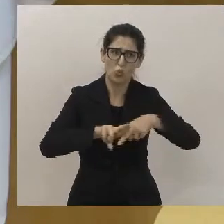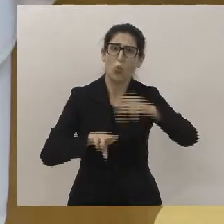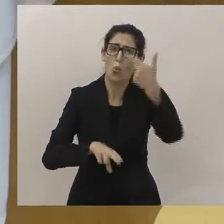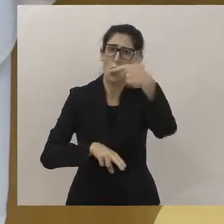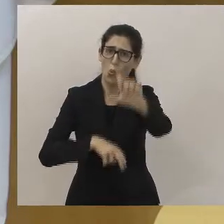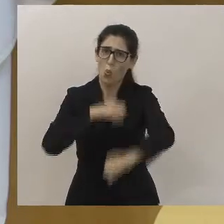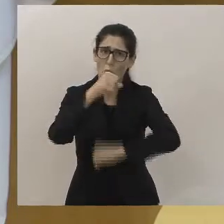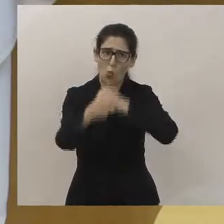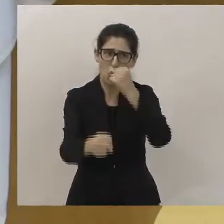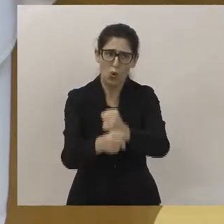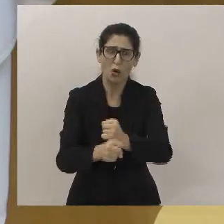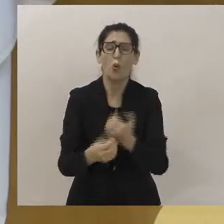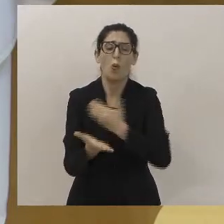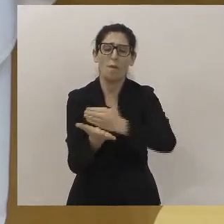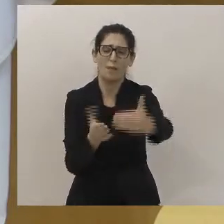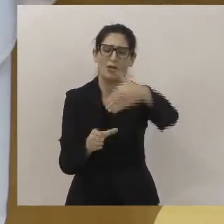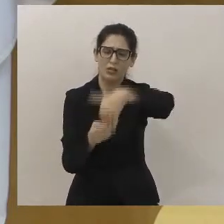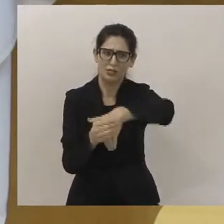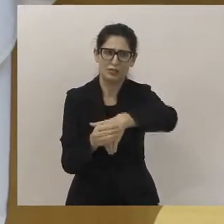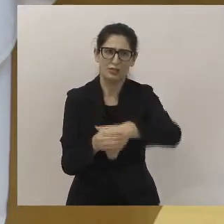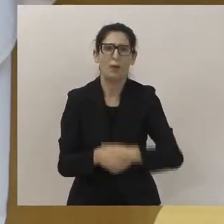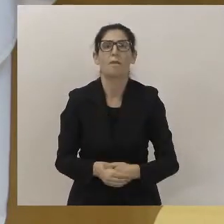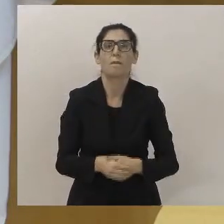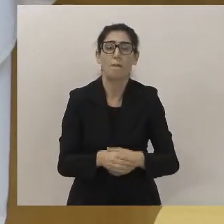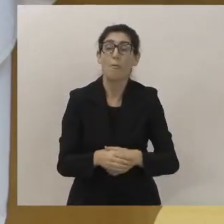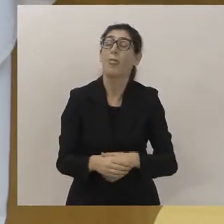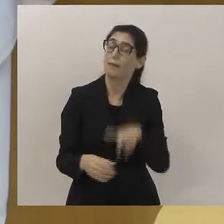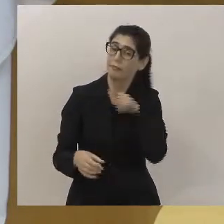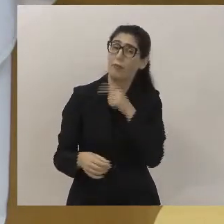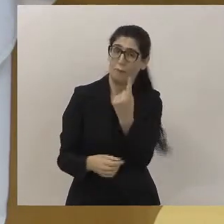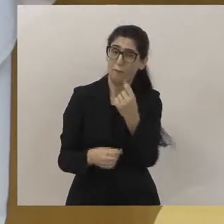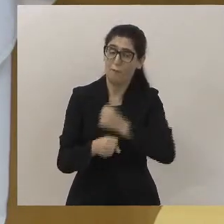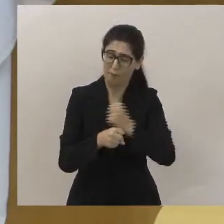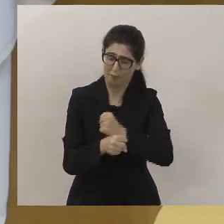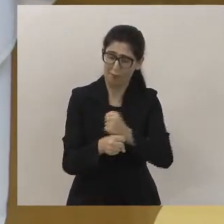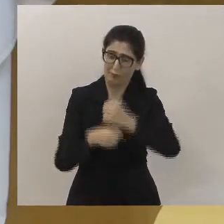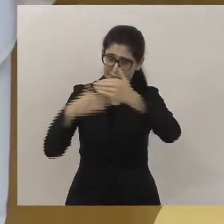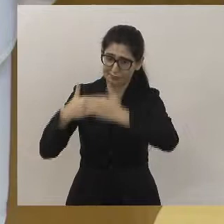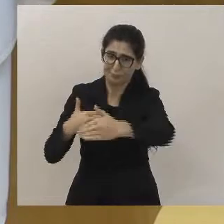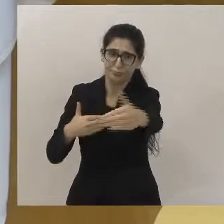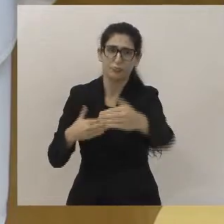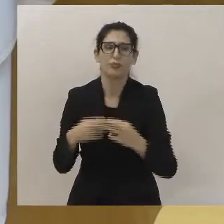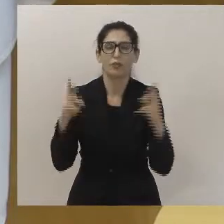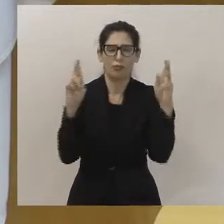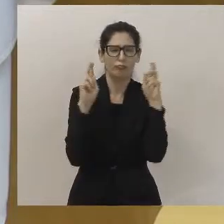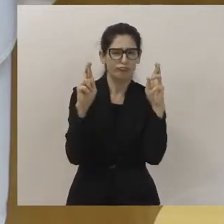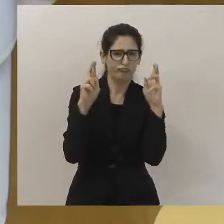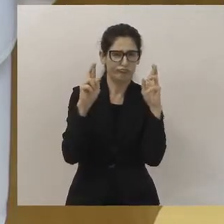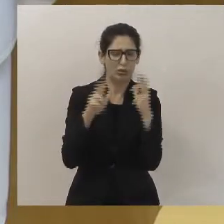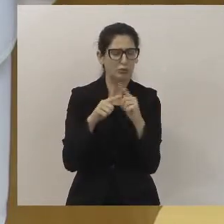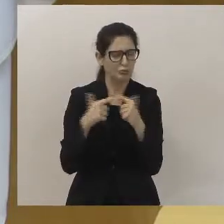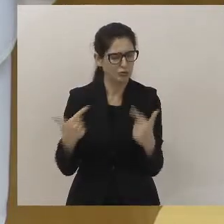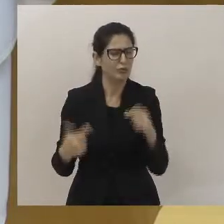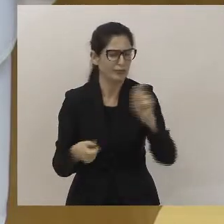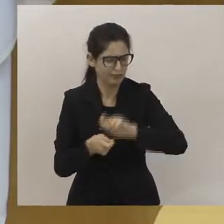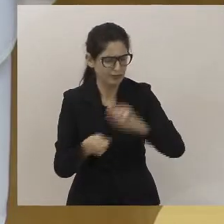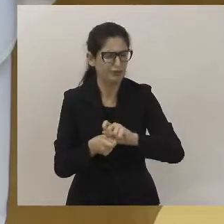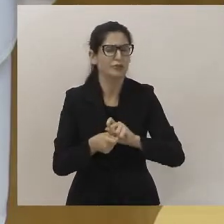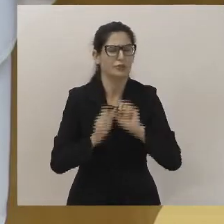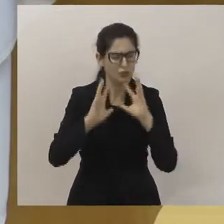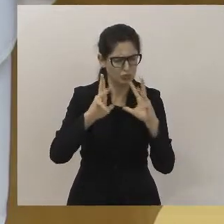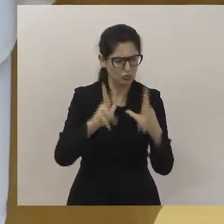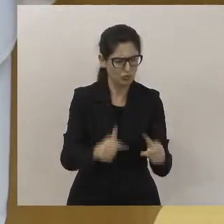eleições para tudo e mais um ano para fazer as coisas eu torço pra que faz porque não é pro arildo não é pra poder bauru é